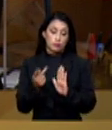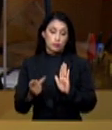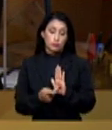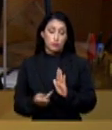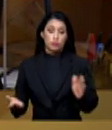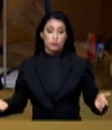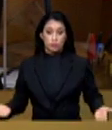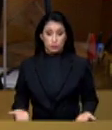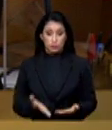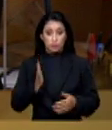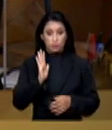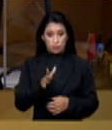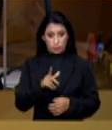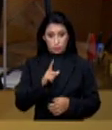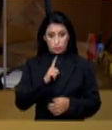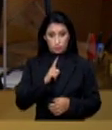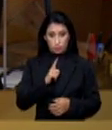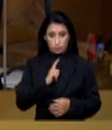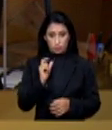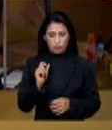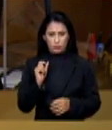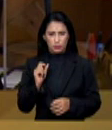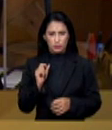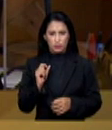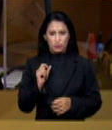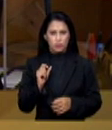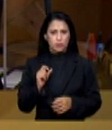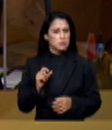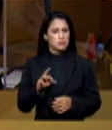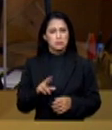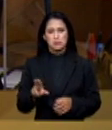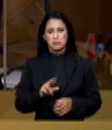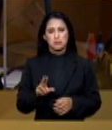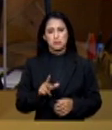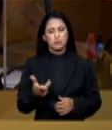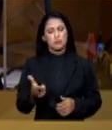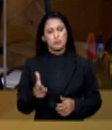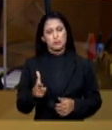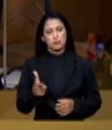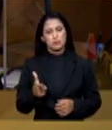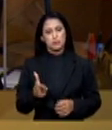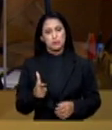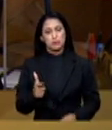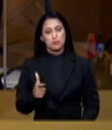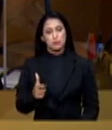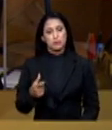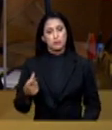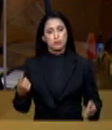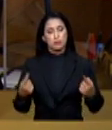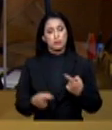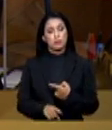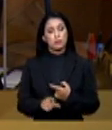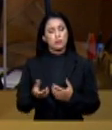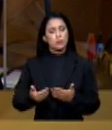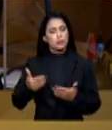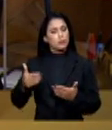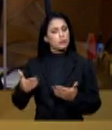vigor estabelecendo condições que não constavam das avenças